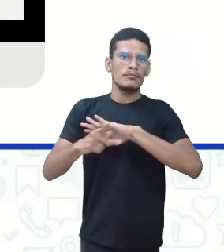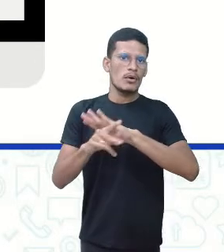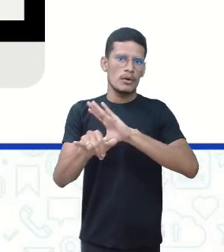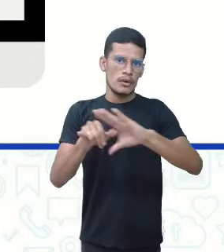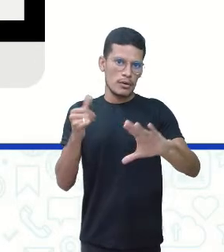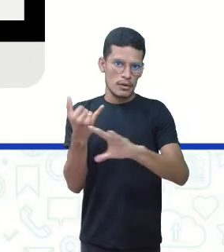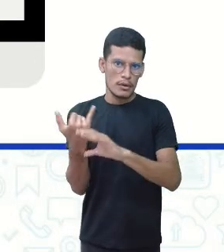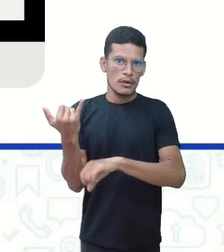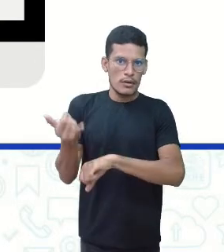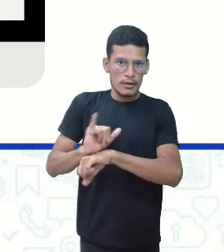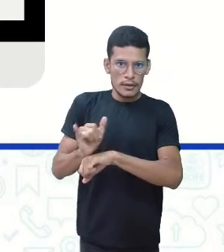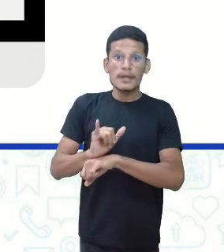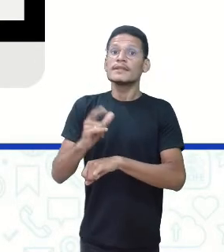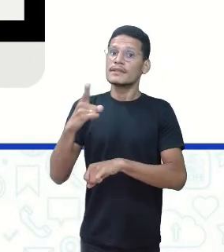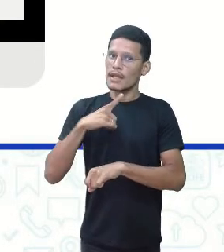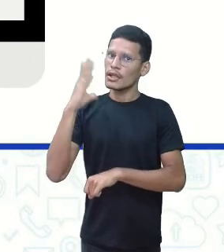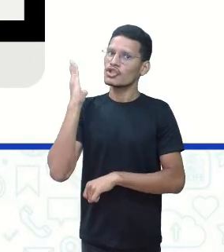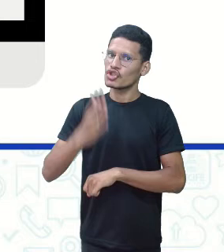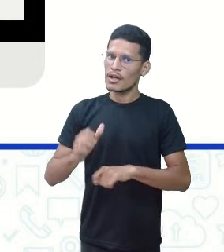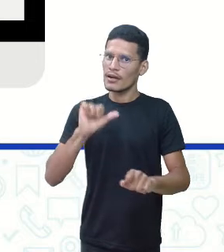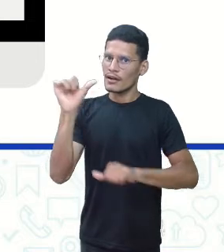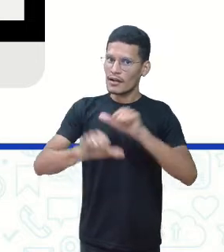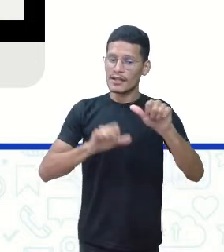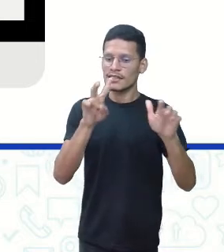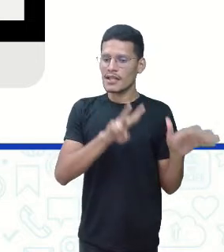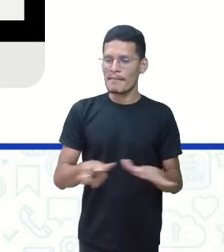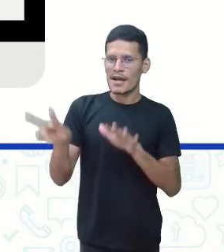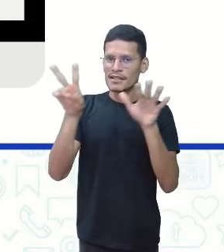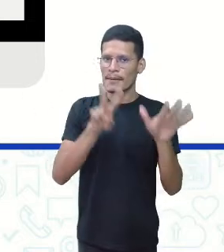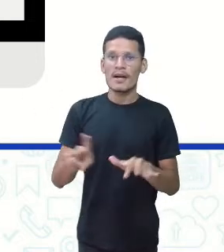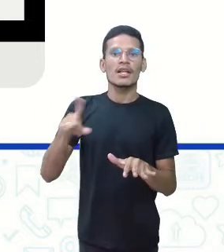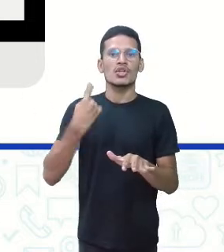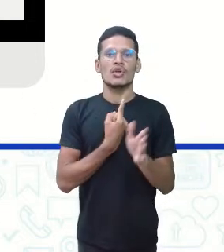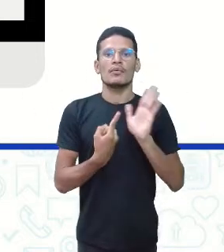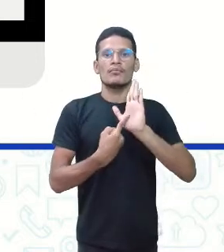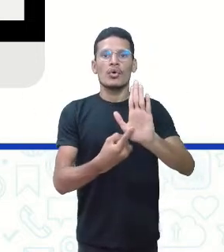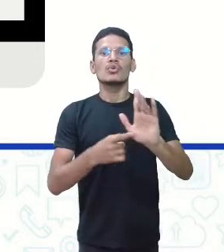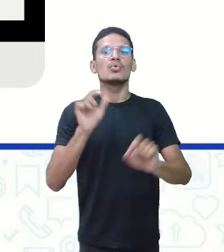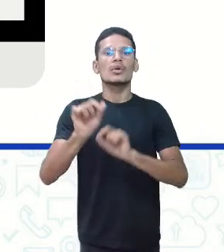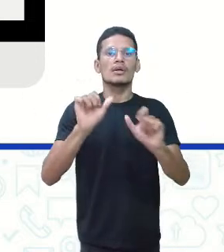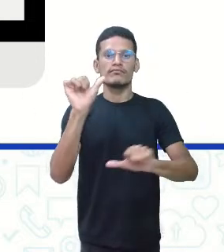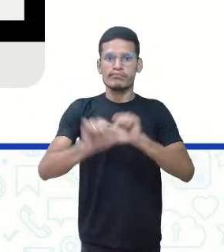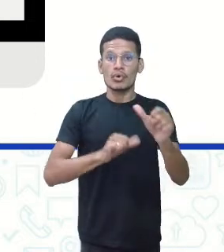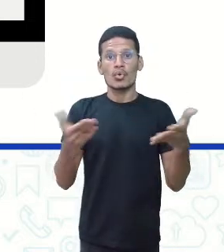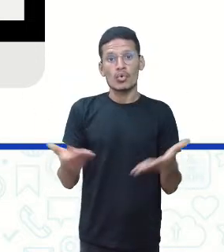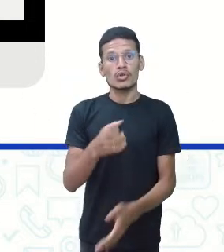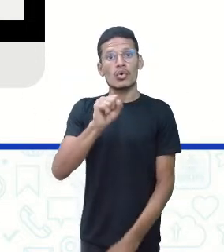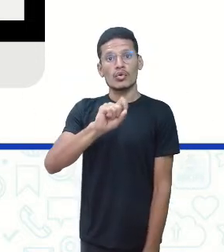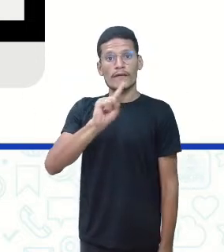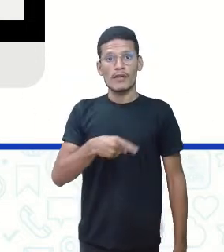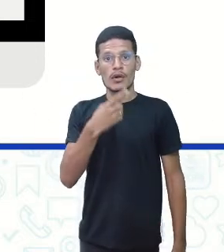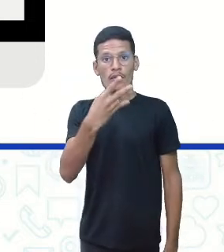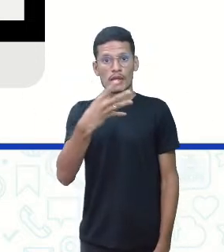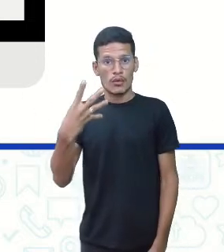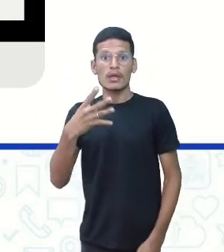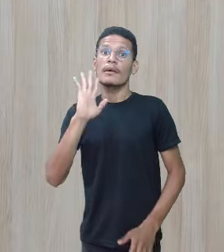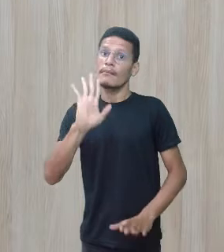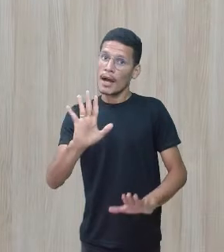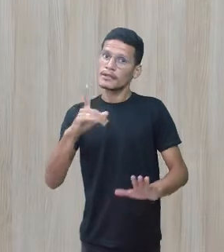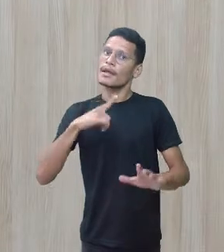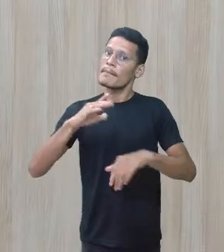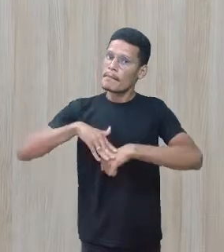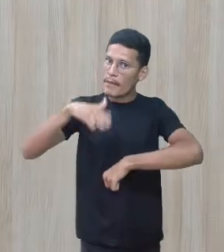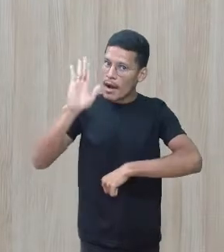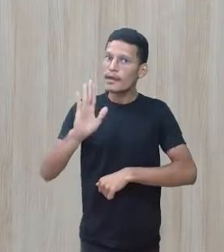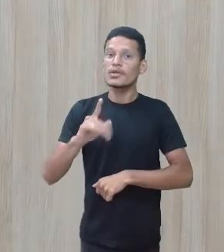E aí a gente já tem atualização, viu? Toda semana aqui a gente está trazendo atualização, 8,44, mas já está mais do que